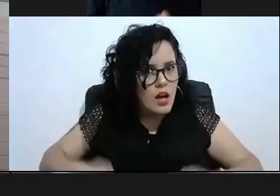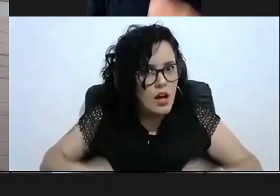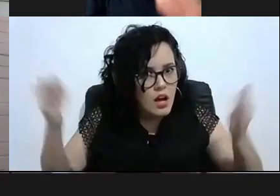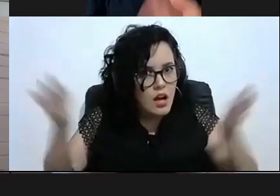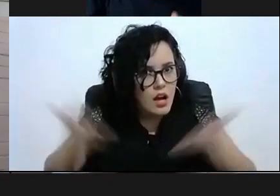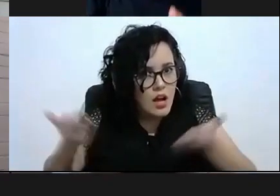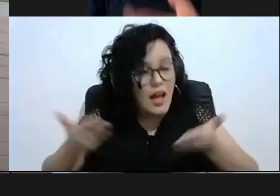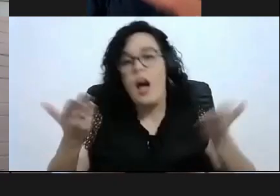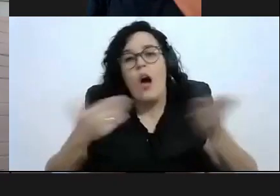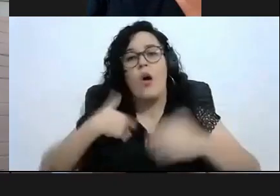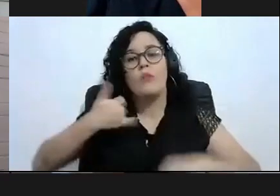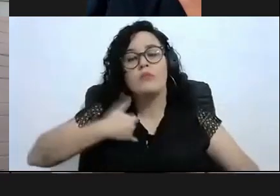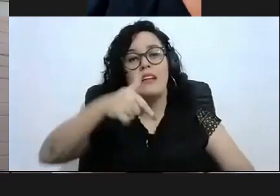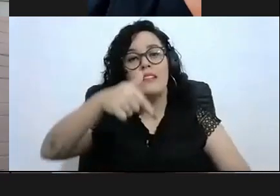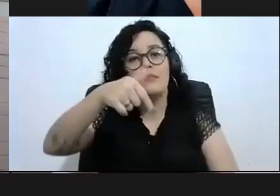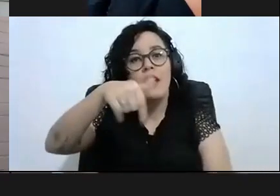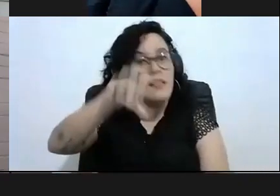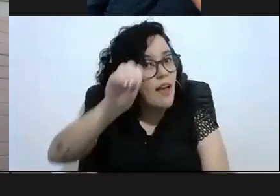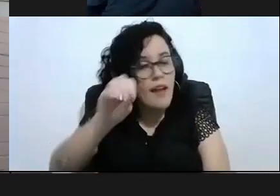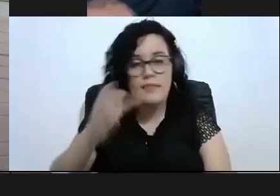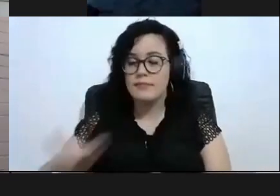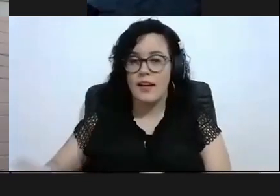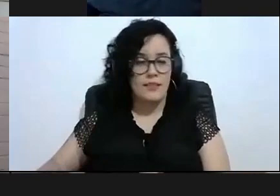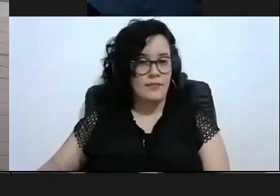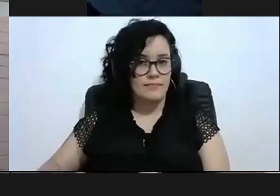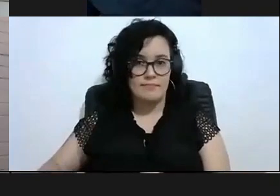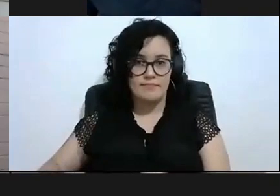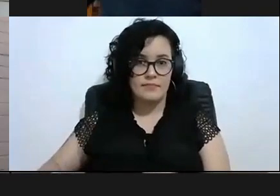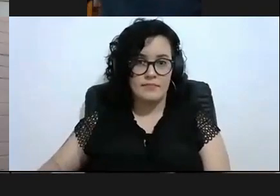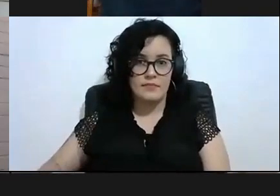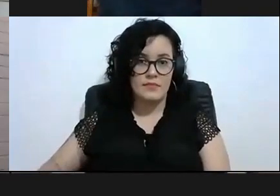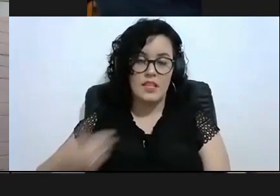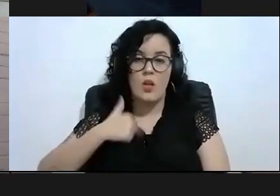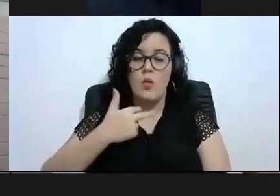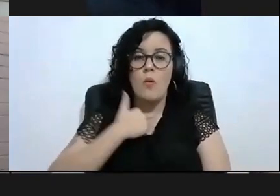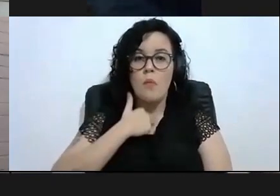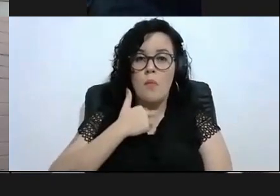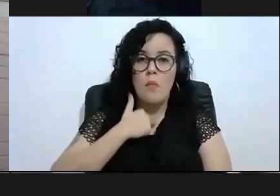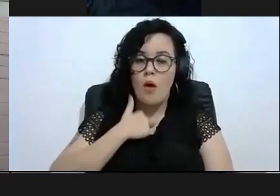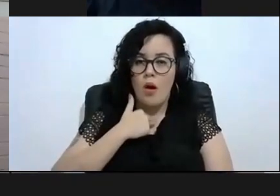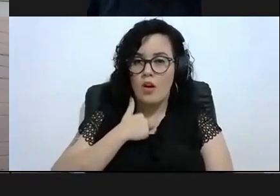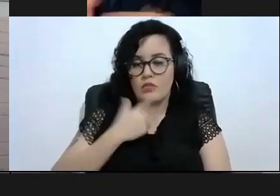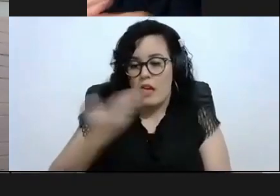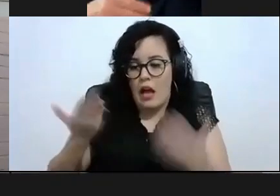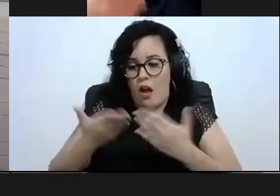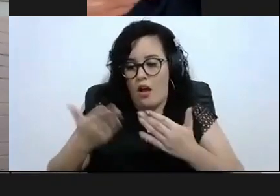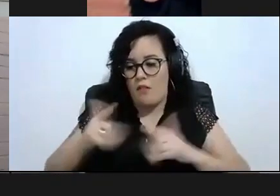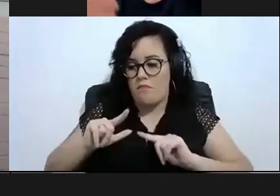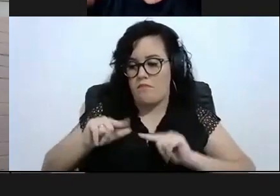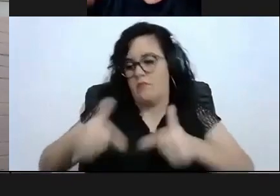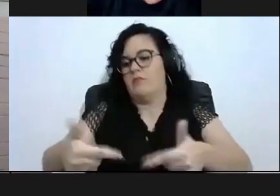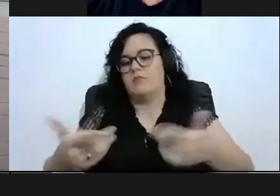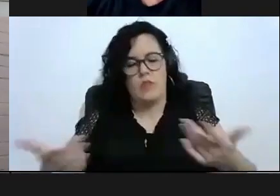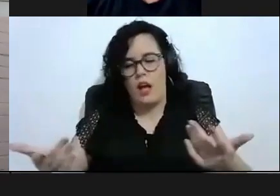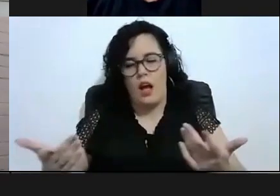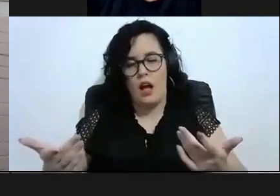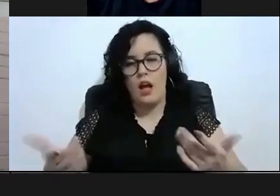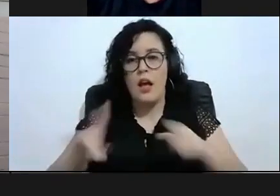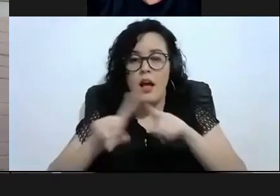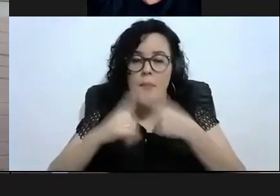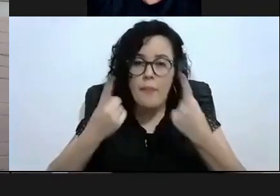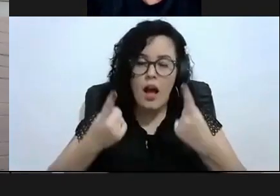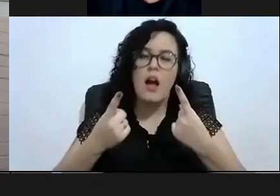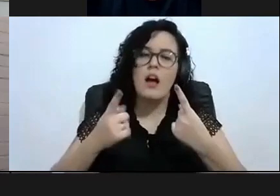de 70 anos, então eu não posso também fazer grande coisa. Mas eu acho que tem